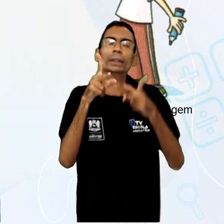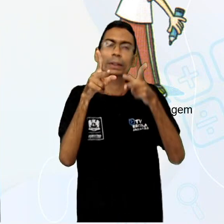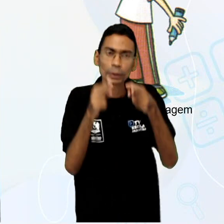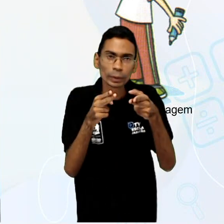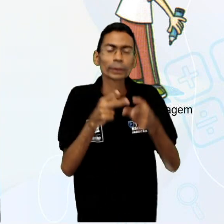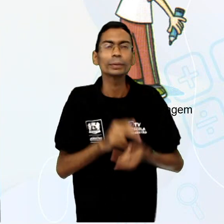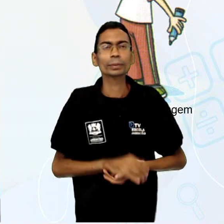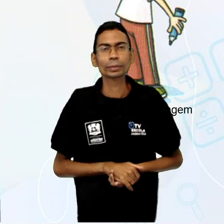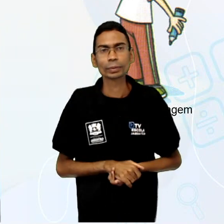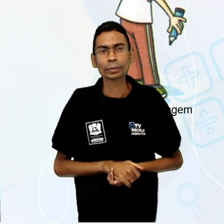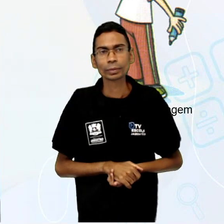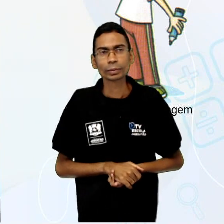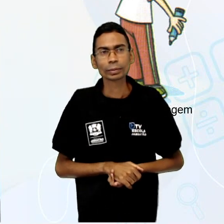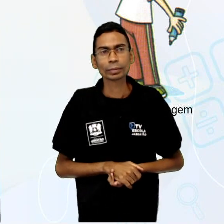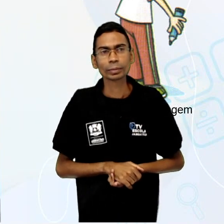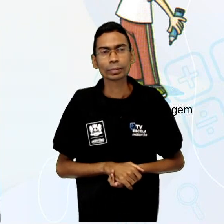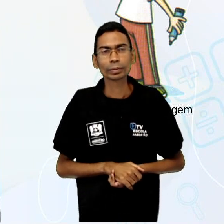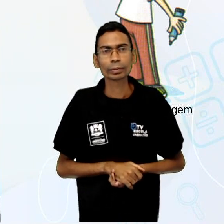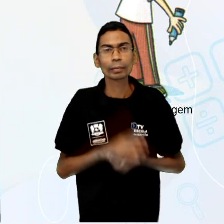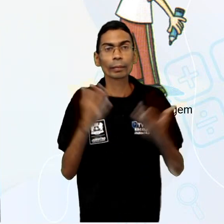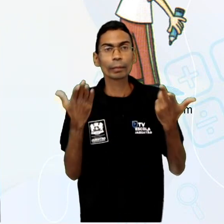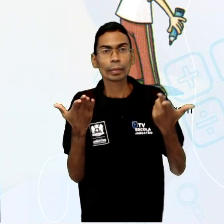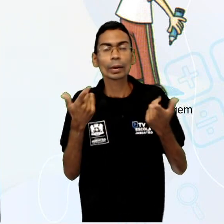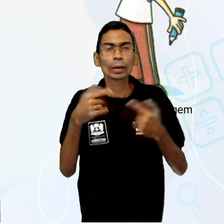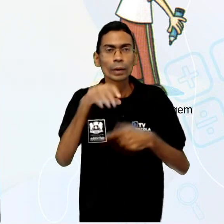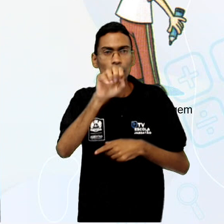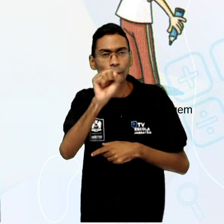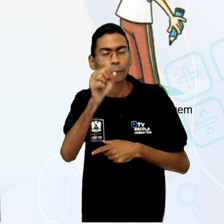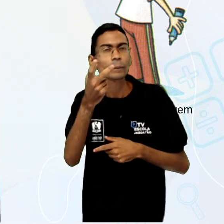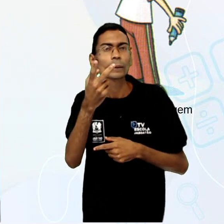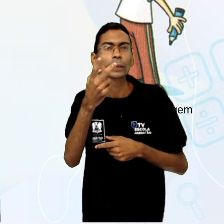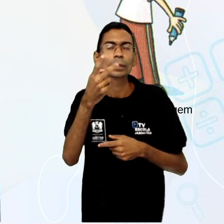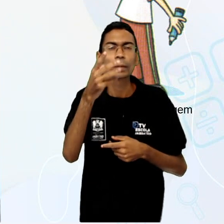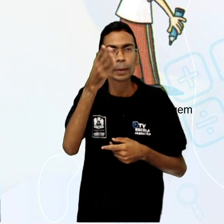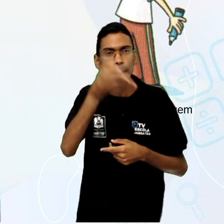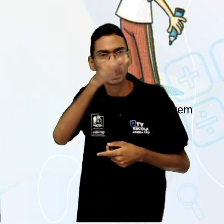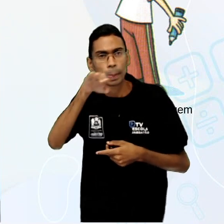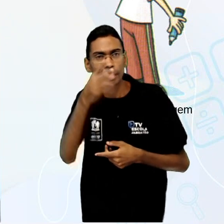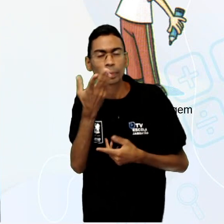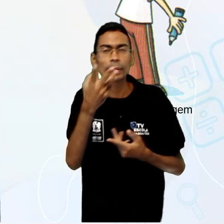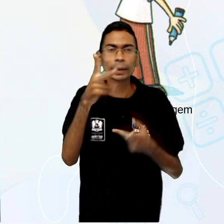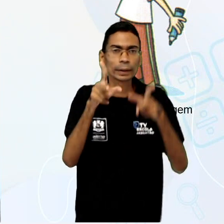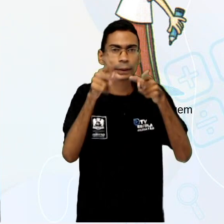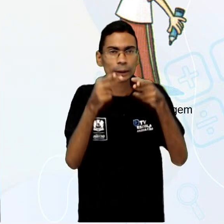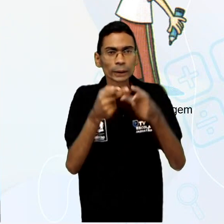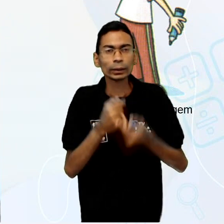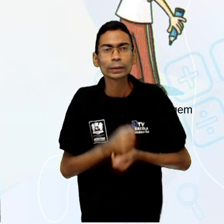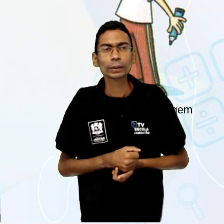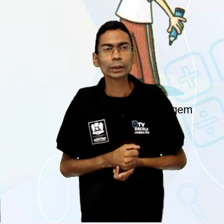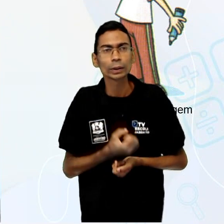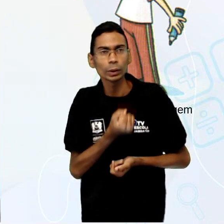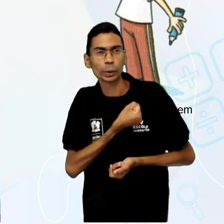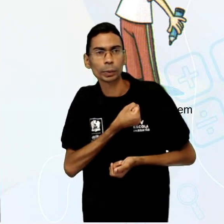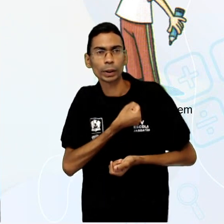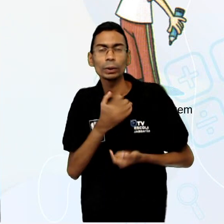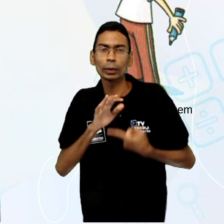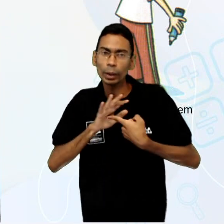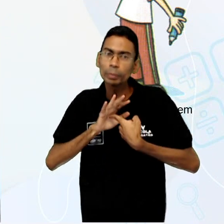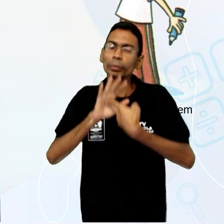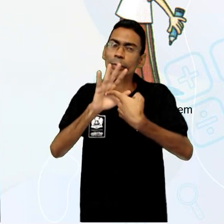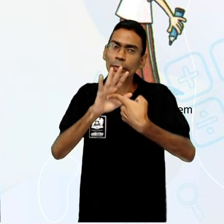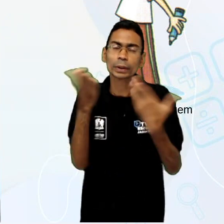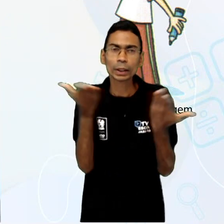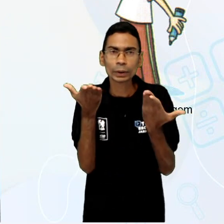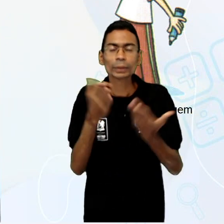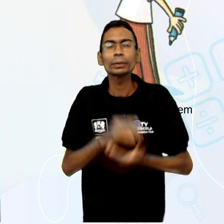5, 6, 7, 8. Ok. Agora, vamos representar o numerador. O numerador